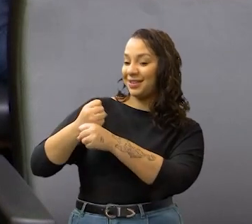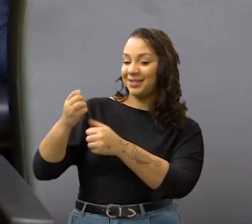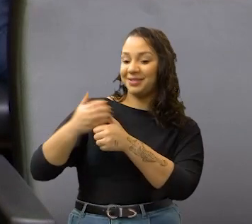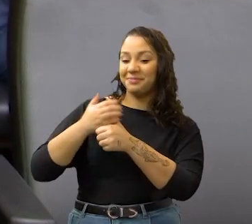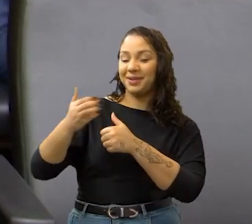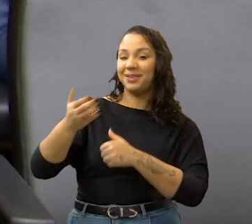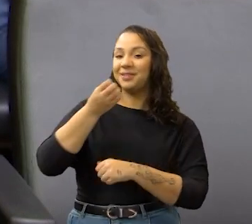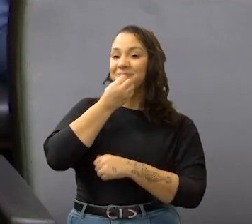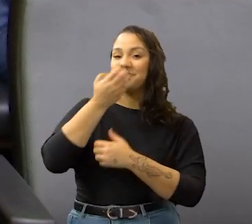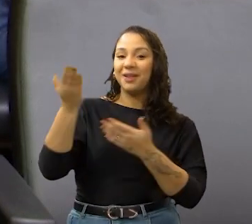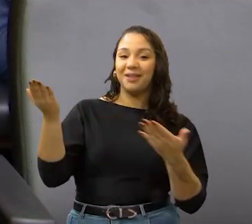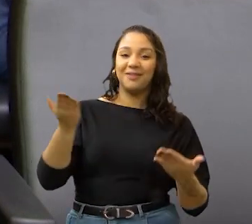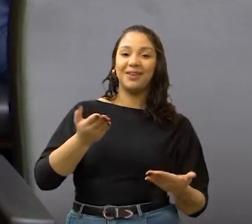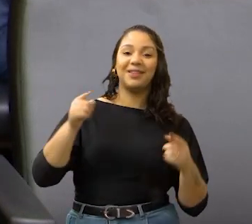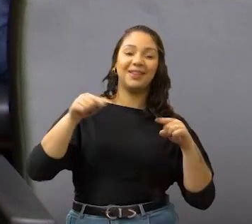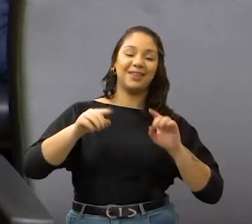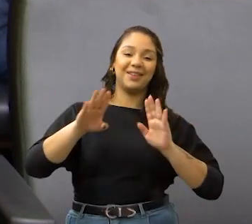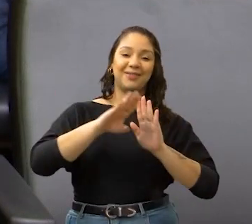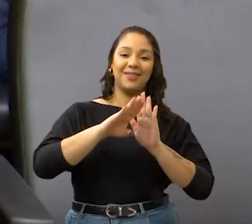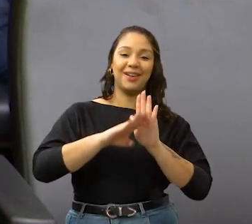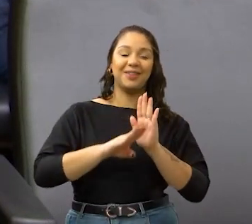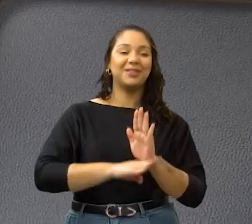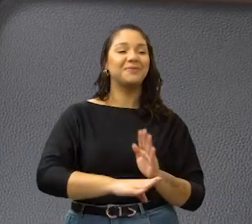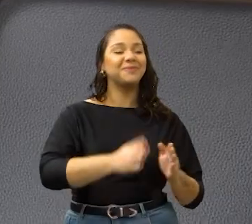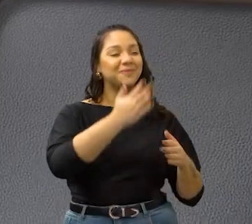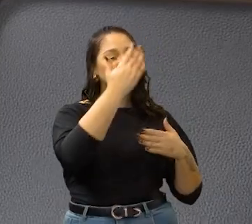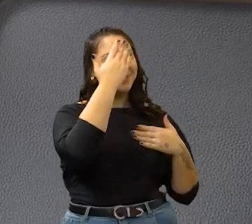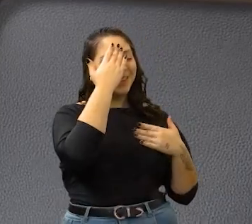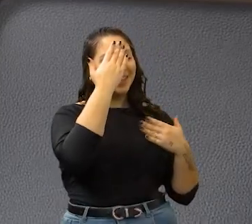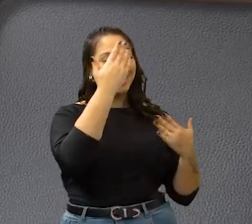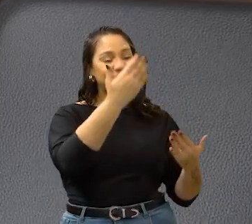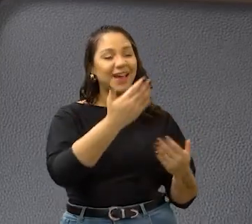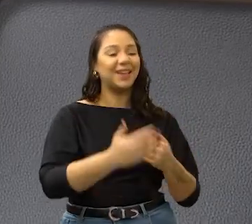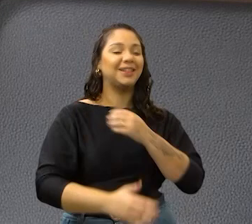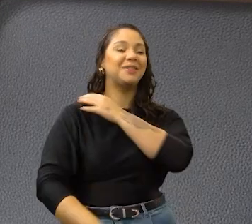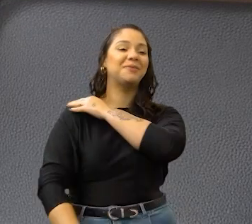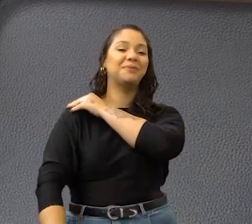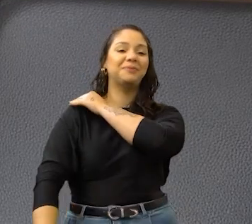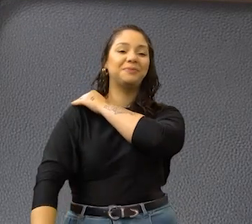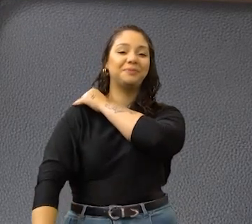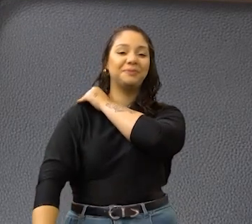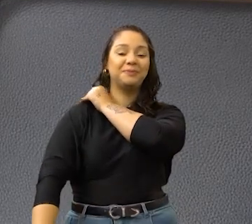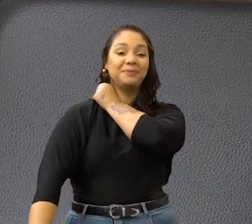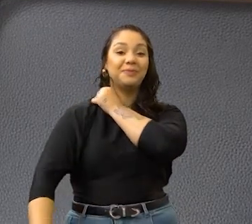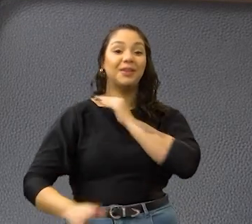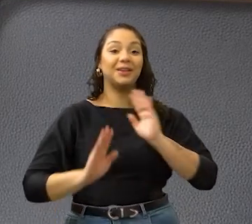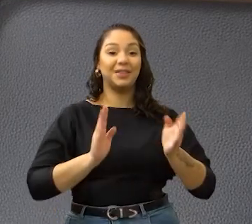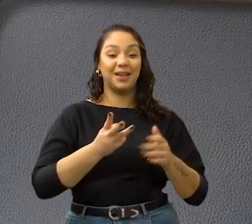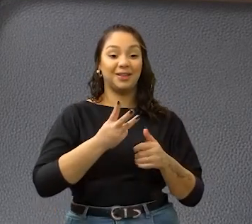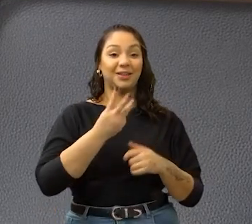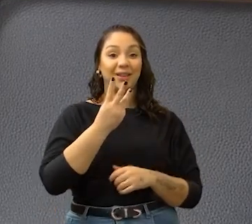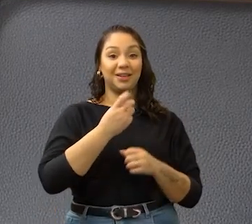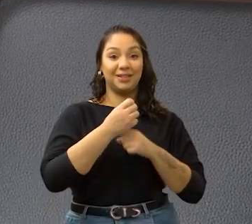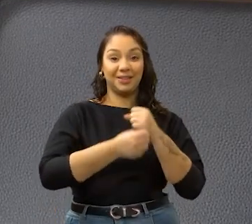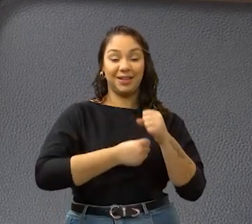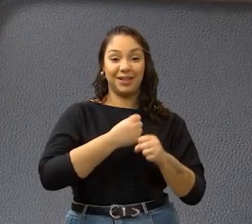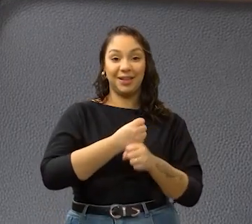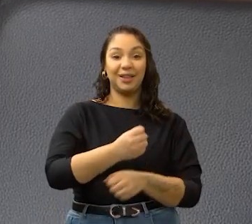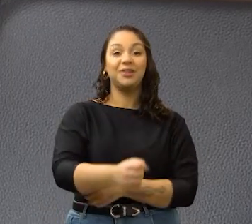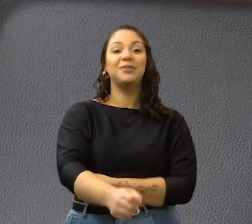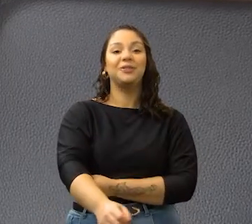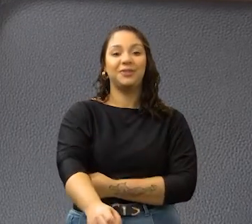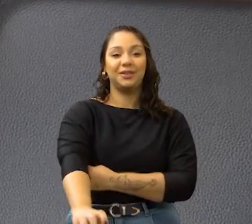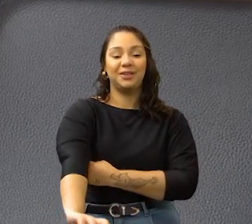de mandato? Seja bem-vinda ao Em Pauta. Muitíssimo obrigada. Estamos no terceiro ano, né,